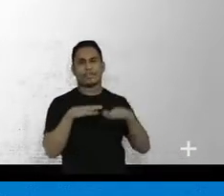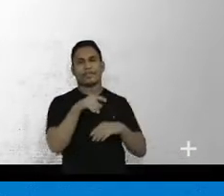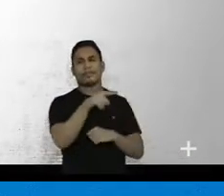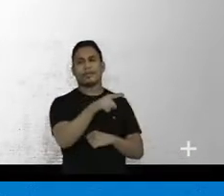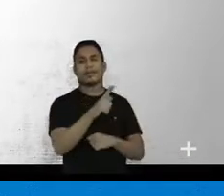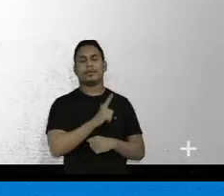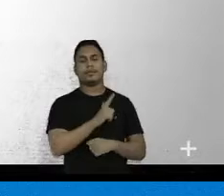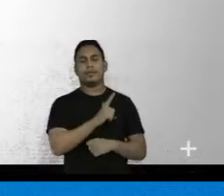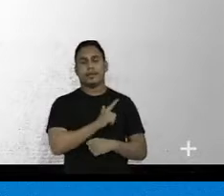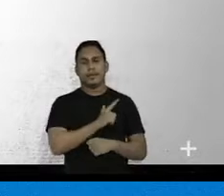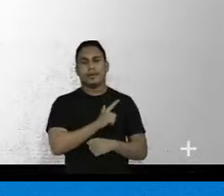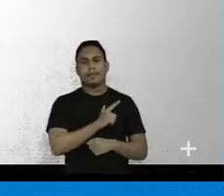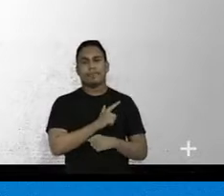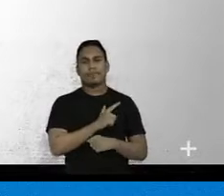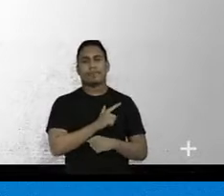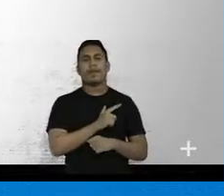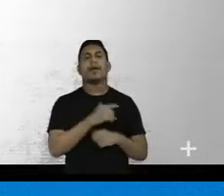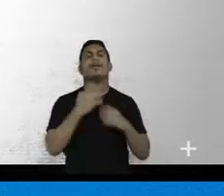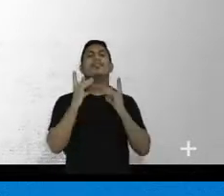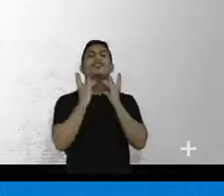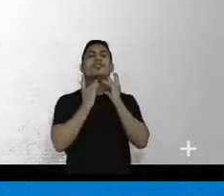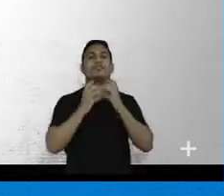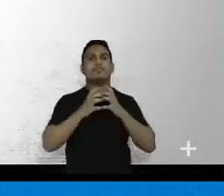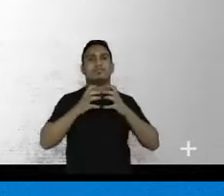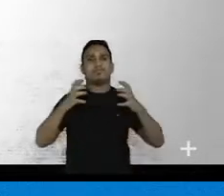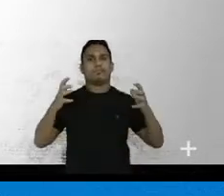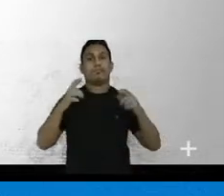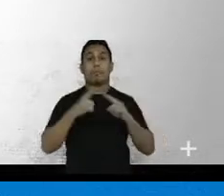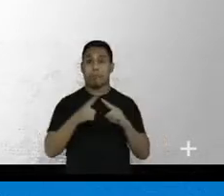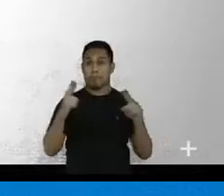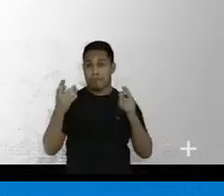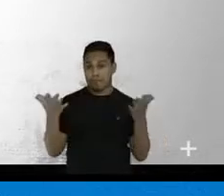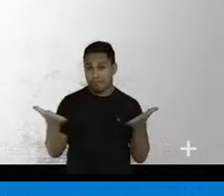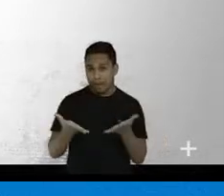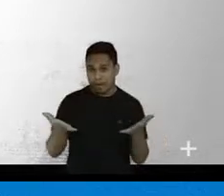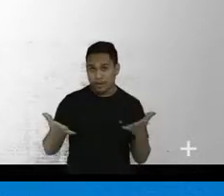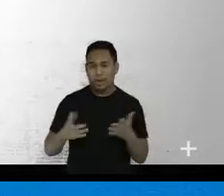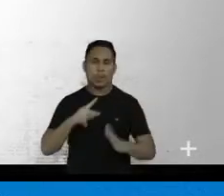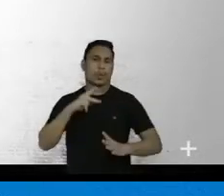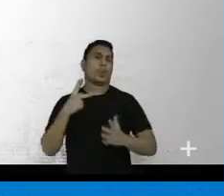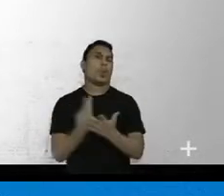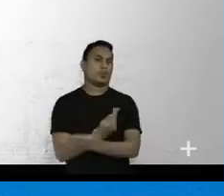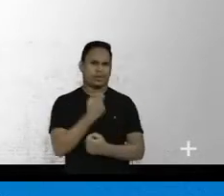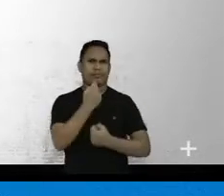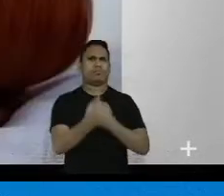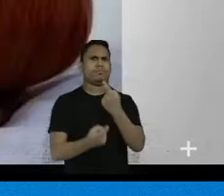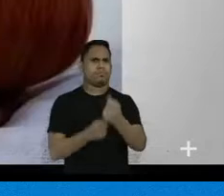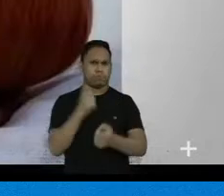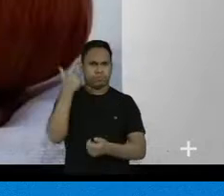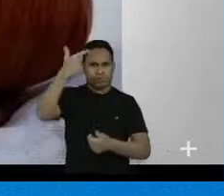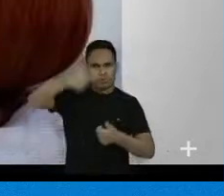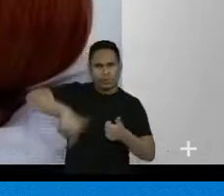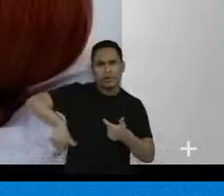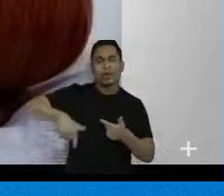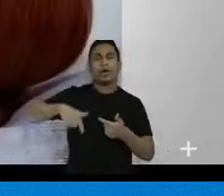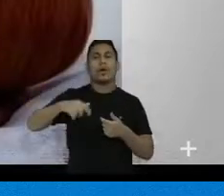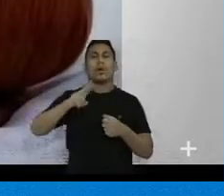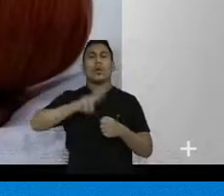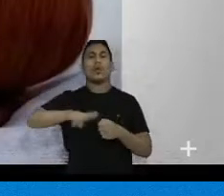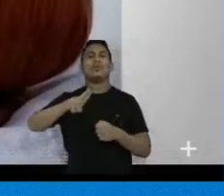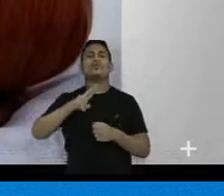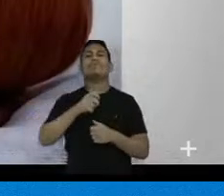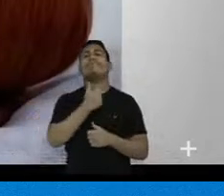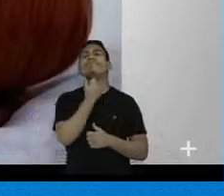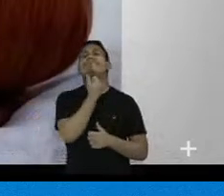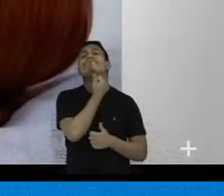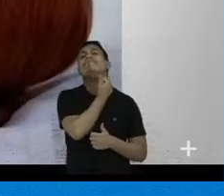volume de tireoide, mas hoje, muito mais frequentemente, a gente usa a ultrassonografia de tireoide, que é um exame